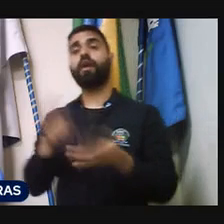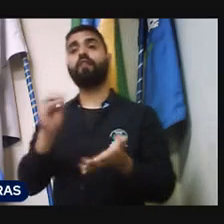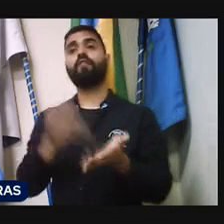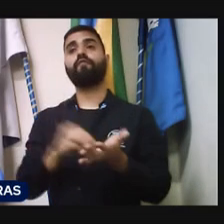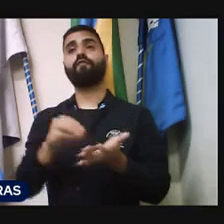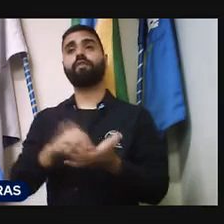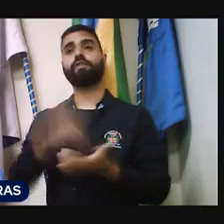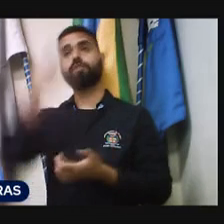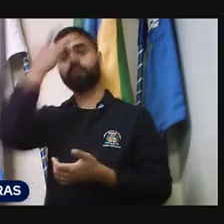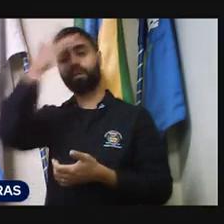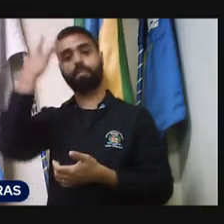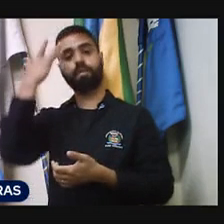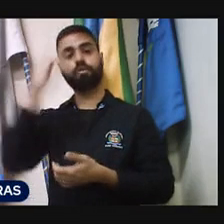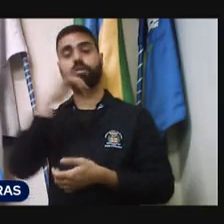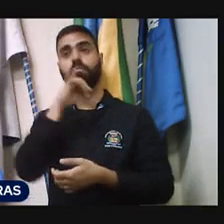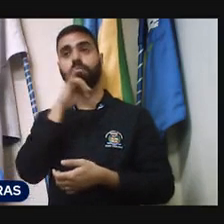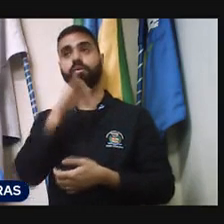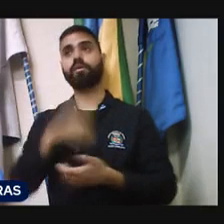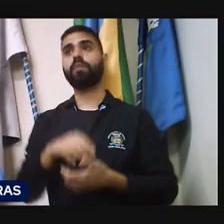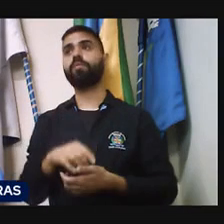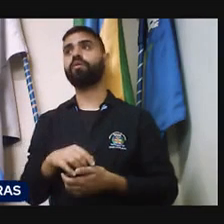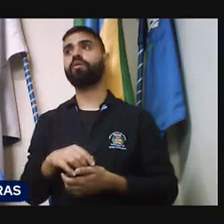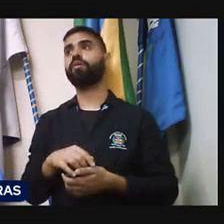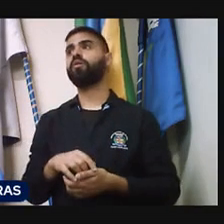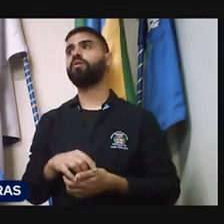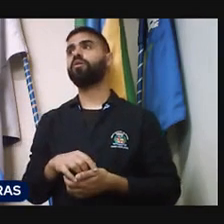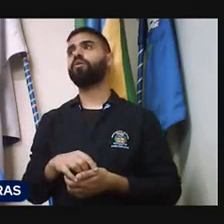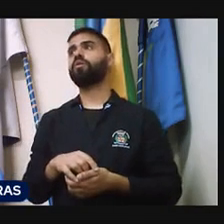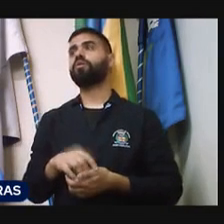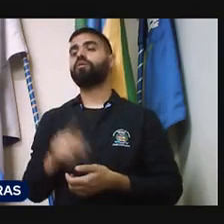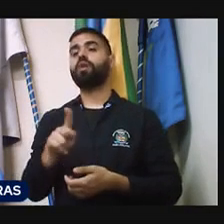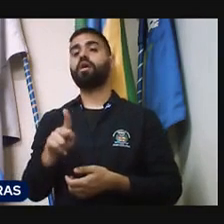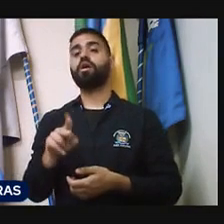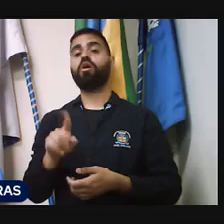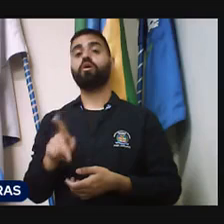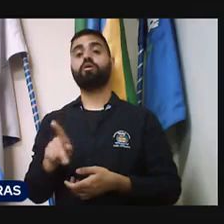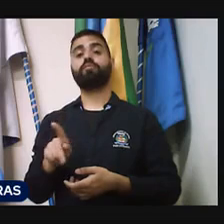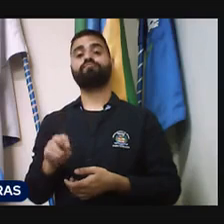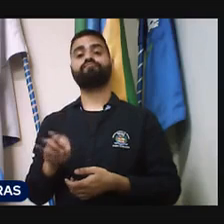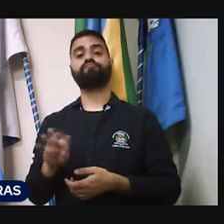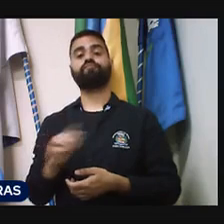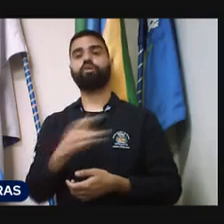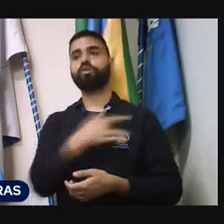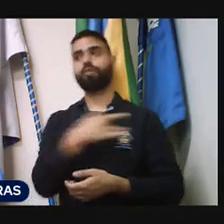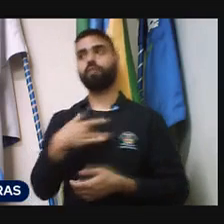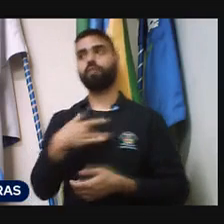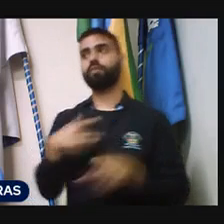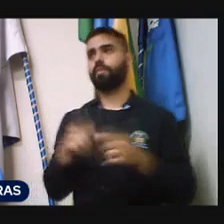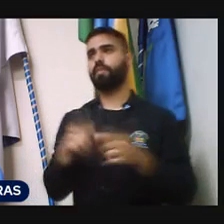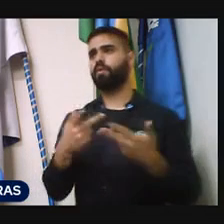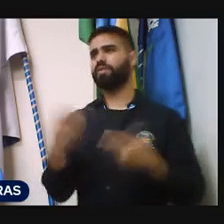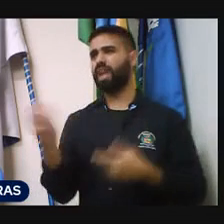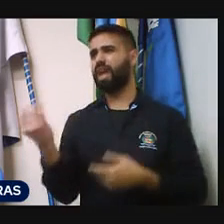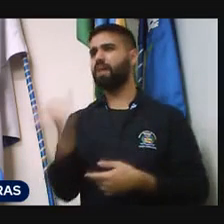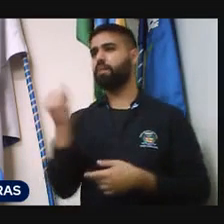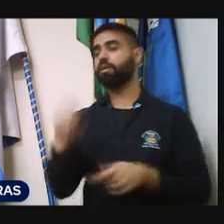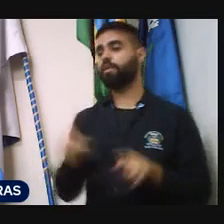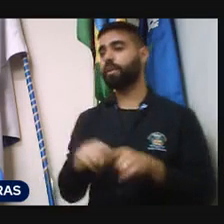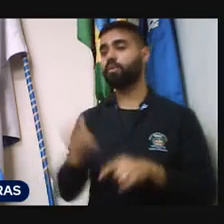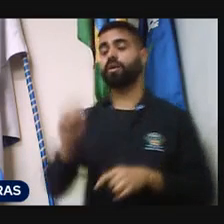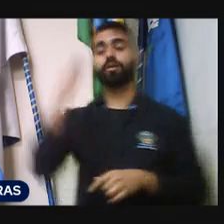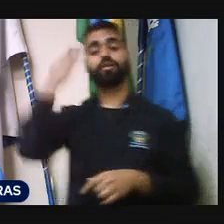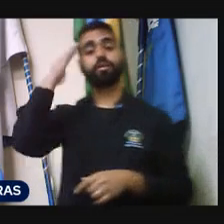pessoas a serem preenchidas nas vagas dos postos de saúde dos bairros são é importantíssimo que a gente